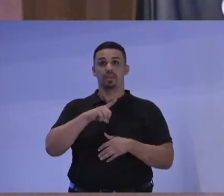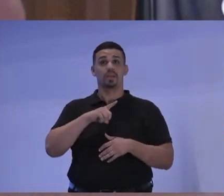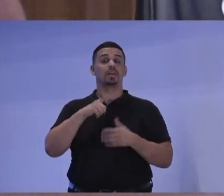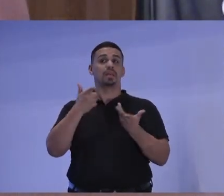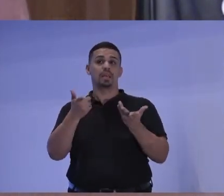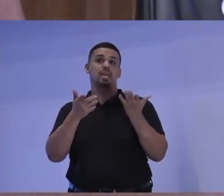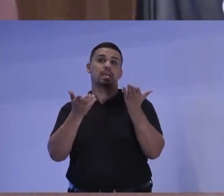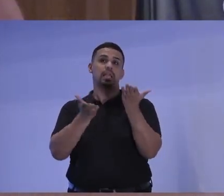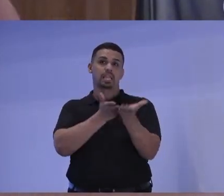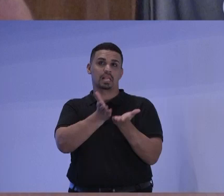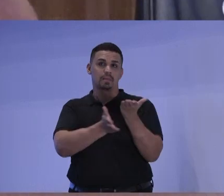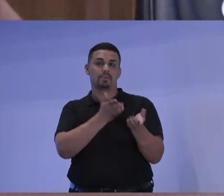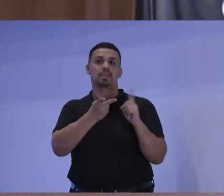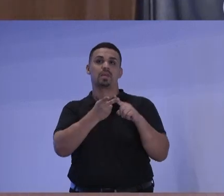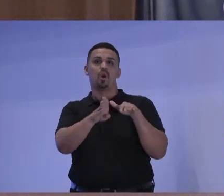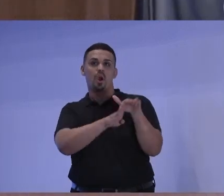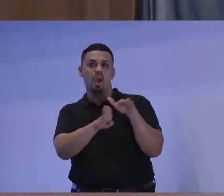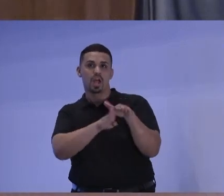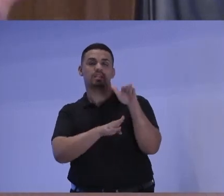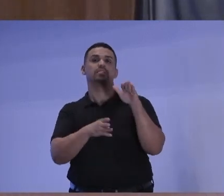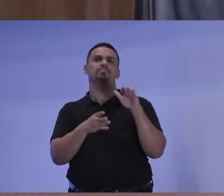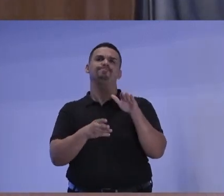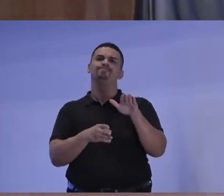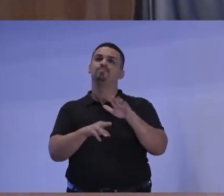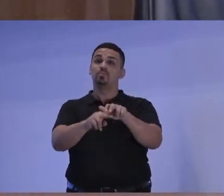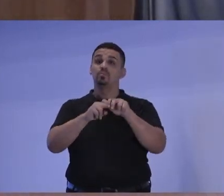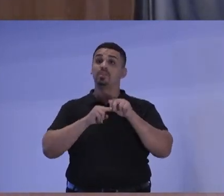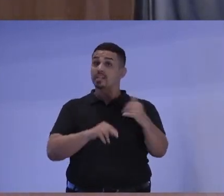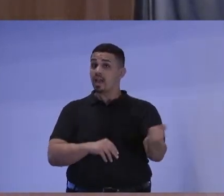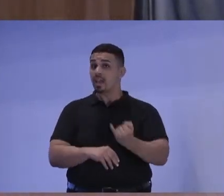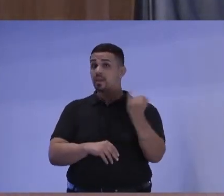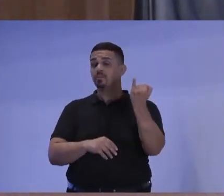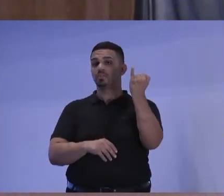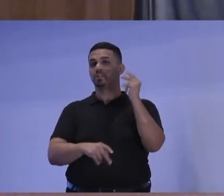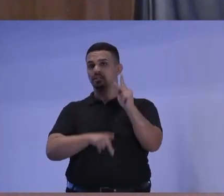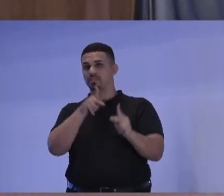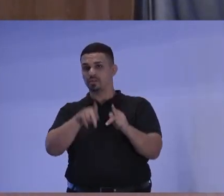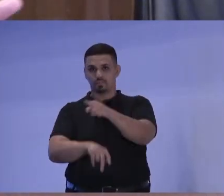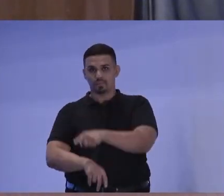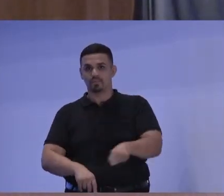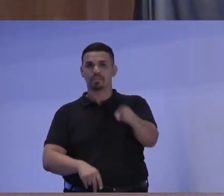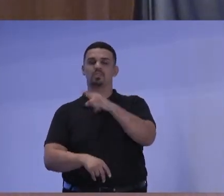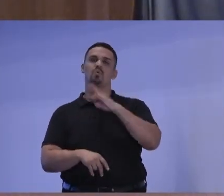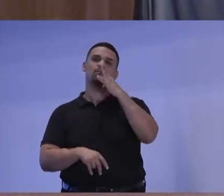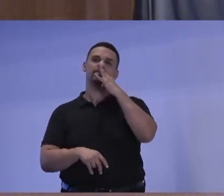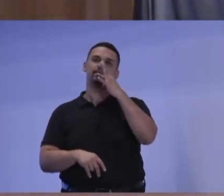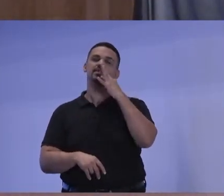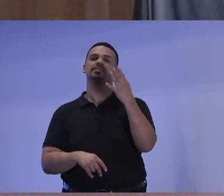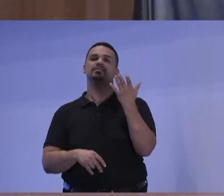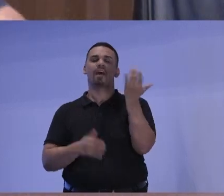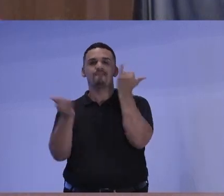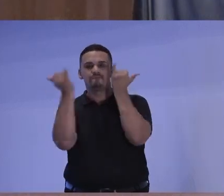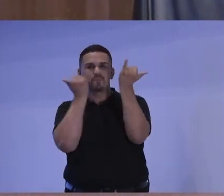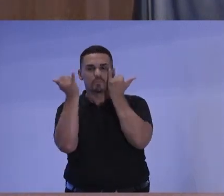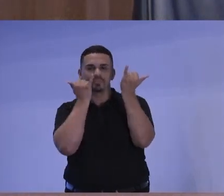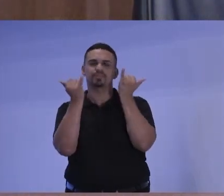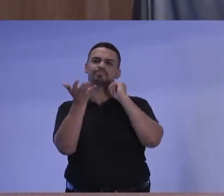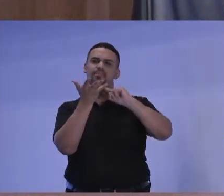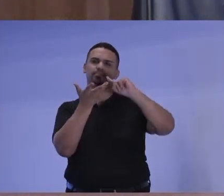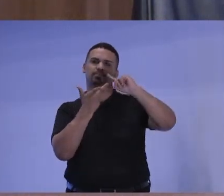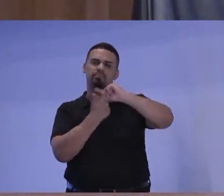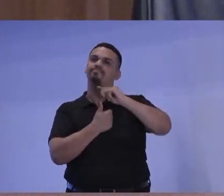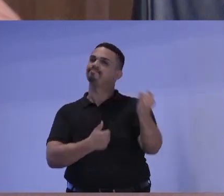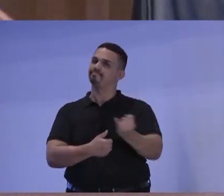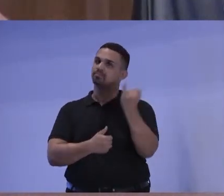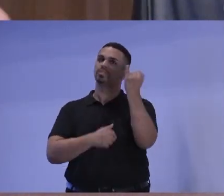diagnóstico, tratamento, orientação. Então, é importante que a população saiba disso, é importante que haja informação. Então, trazer para cá é muito importante